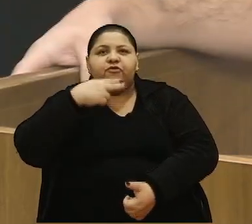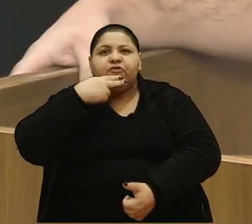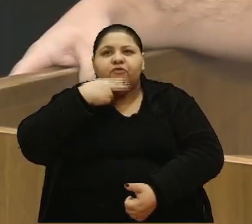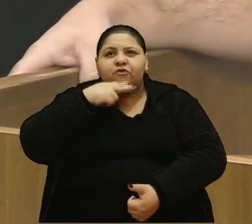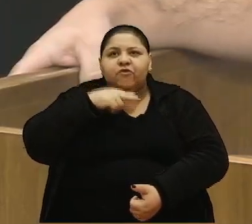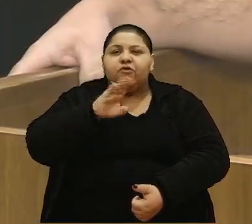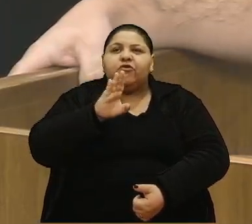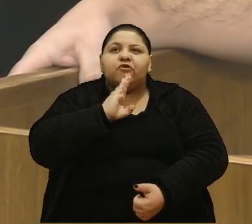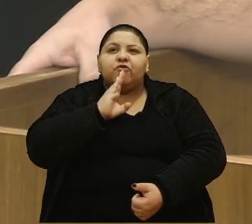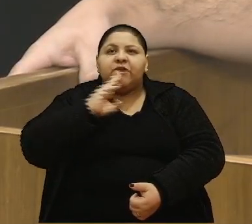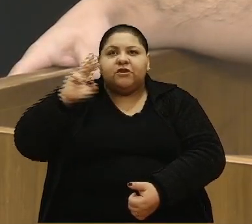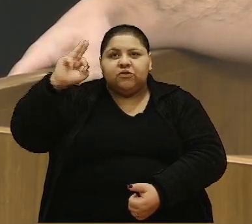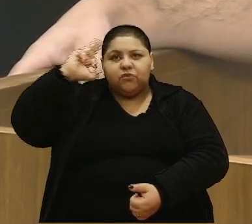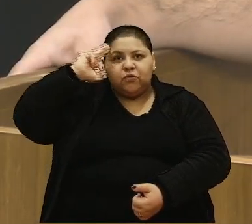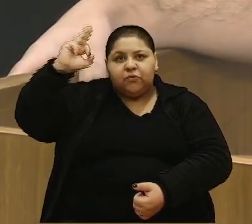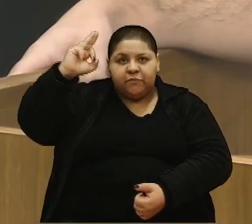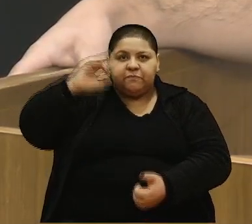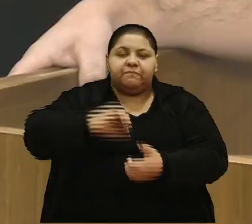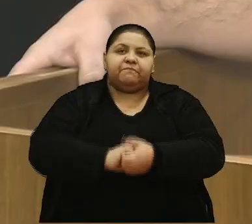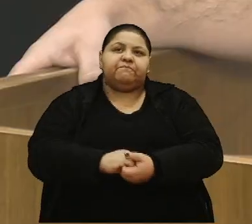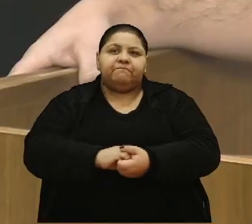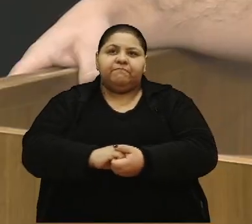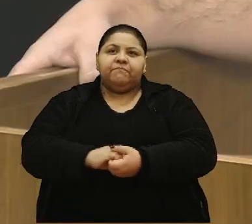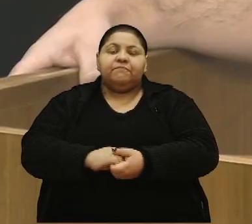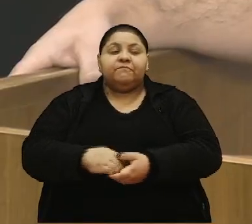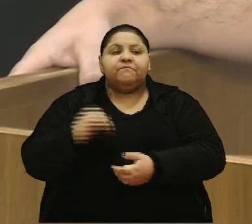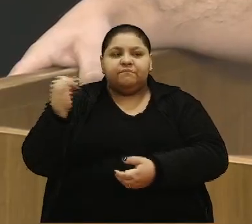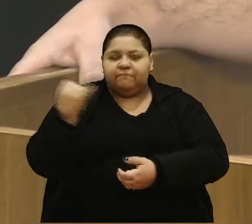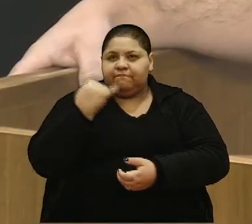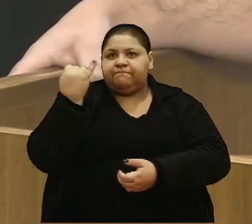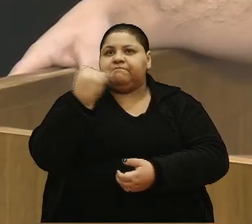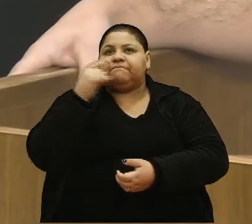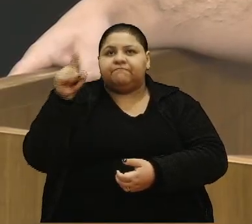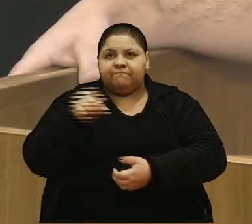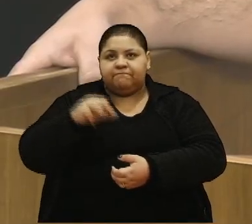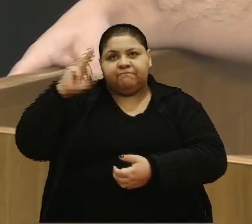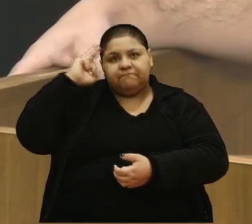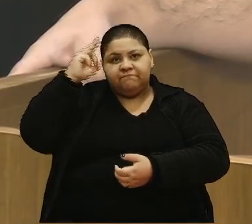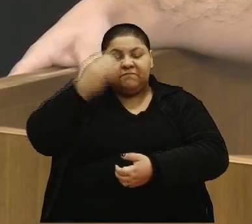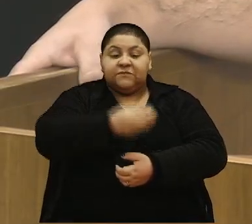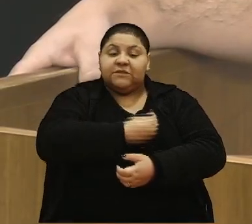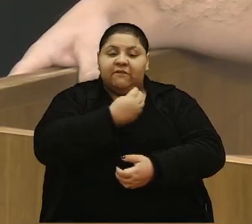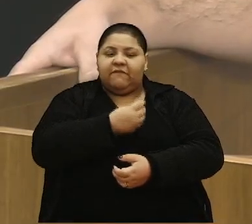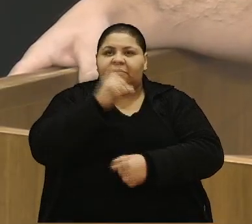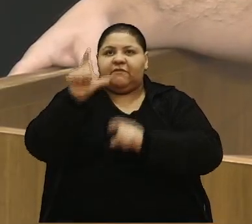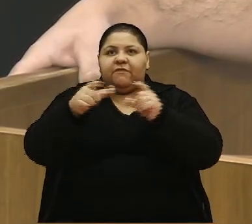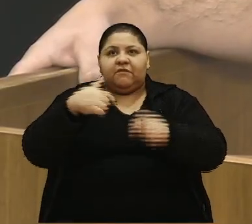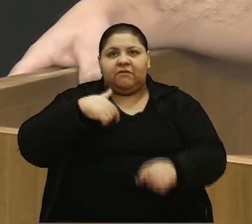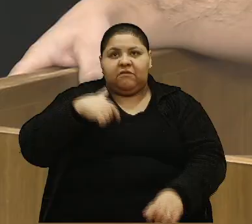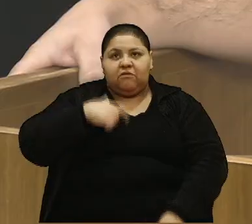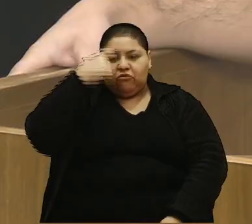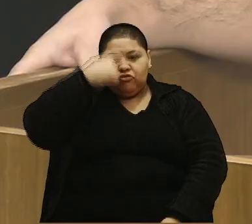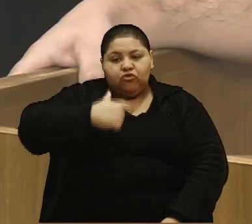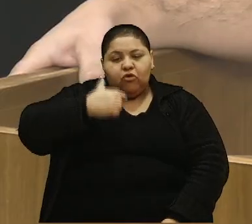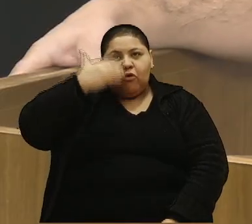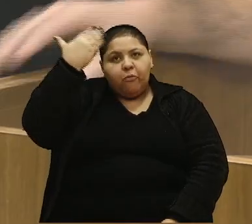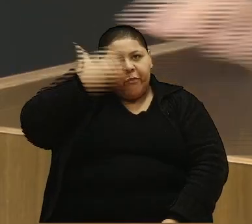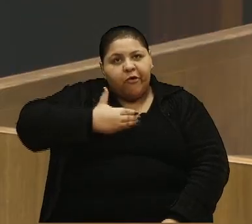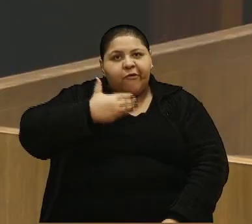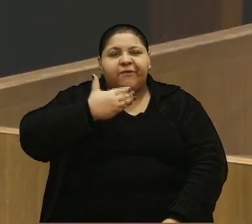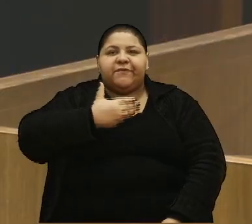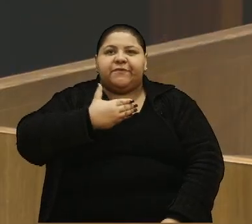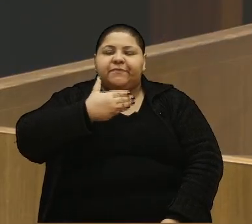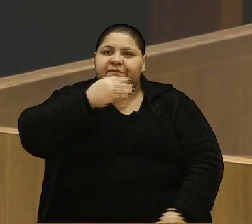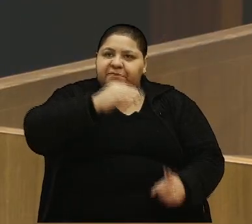conheçam o escotismo. A importância que é o escotismo na vida de uma pessoa. Eu sou prova disso.